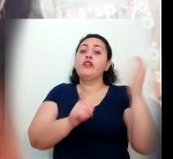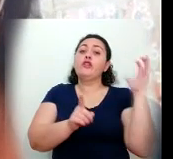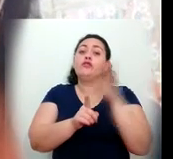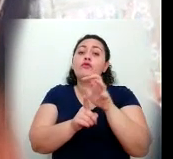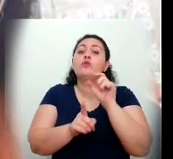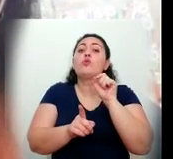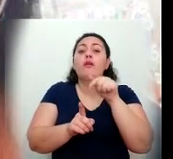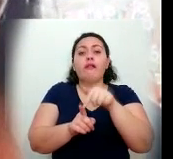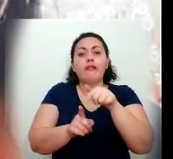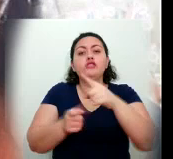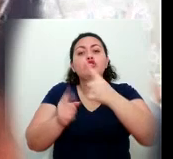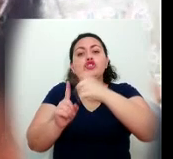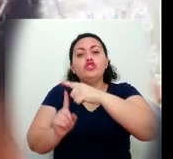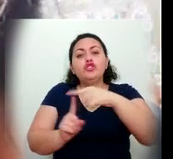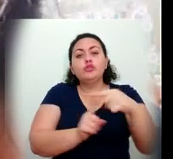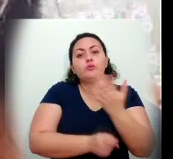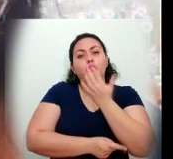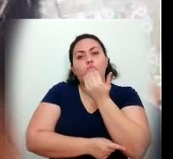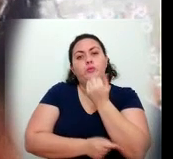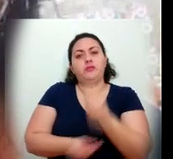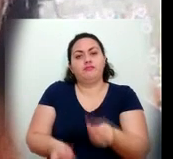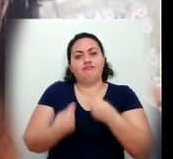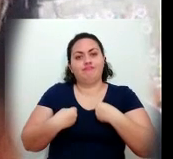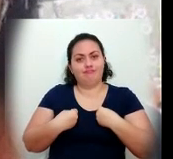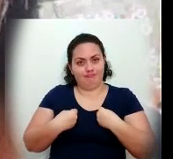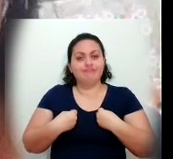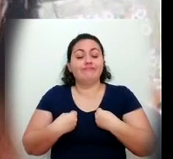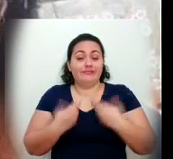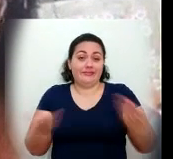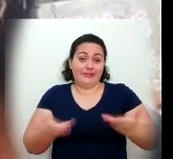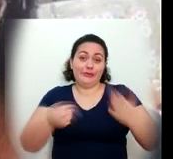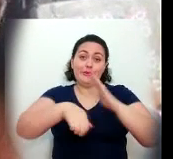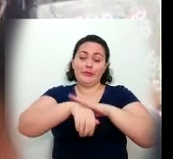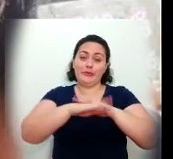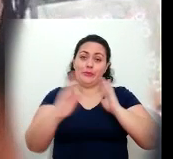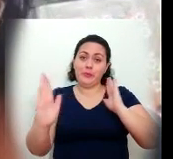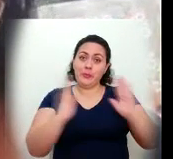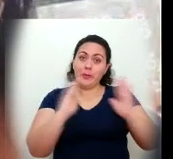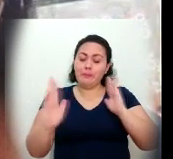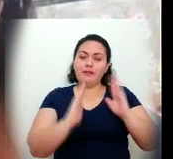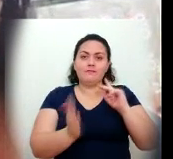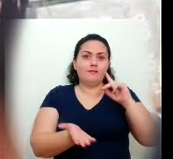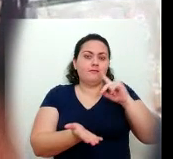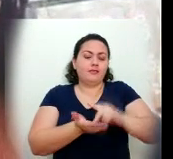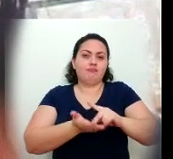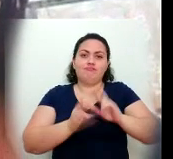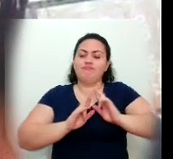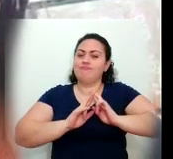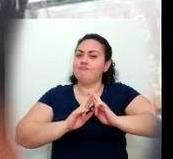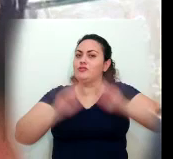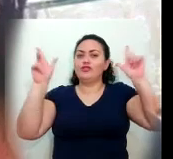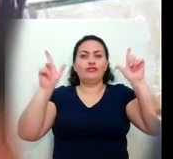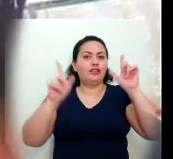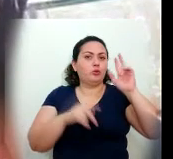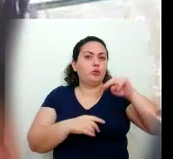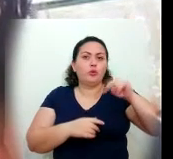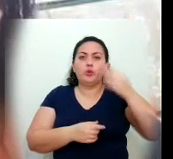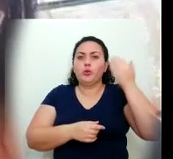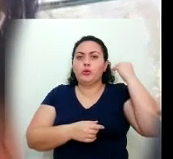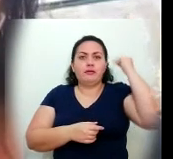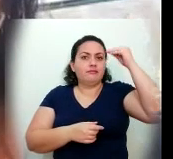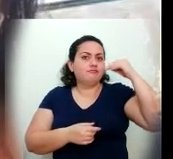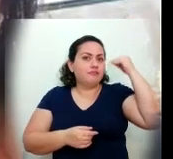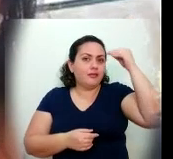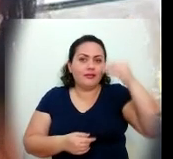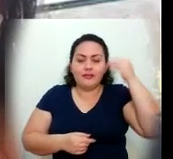alimentação, né? Isso num momento como esse, que é muito atípico, né, muito diferente,